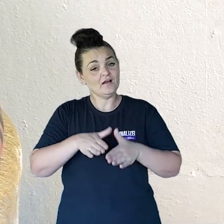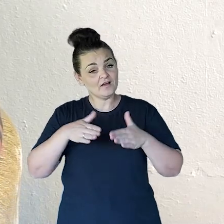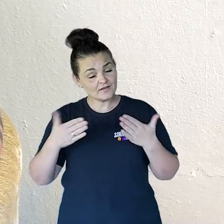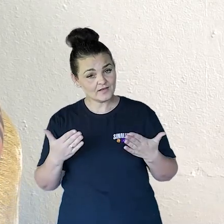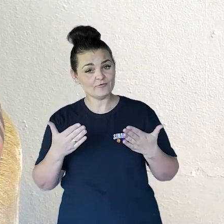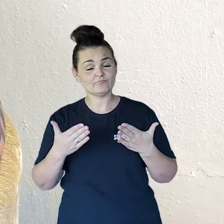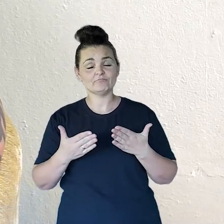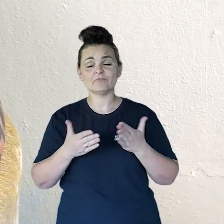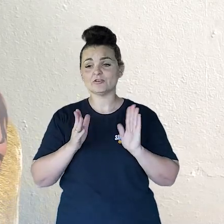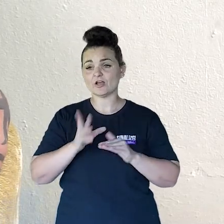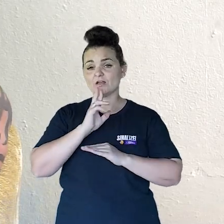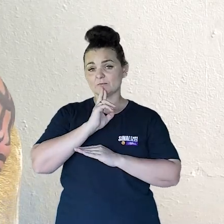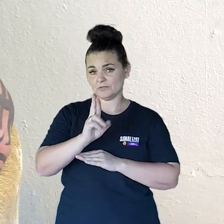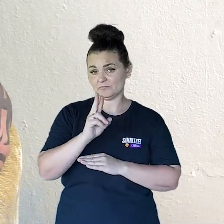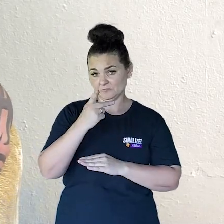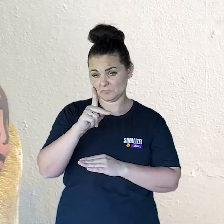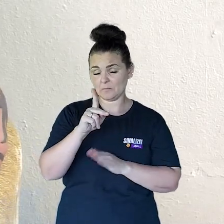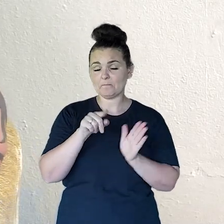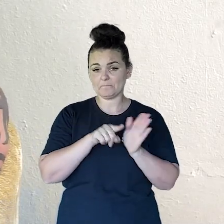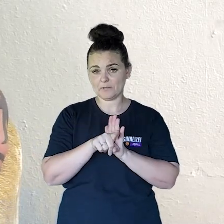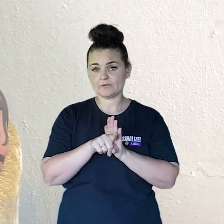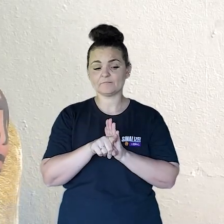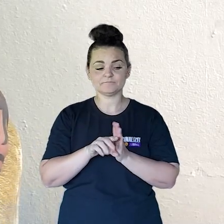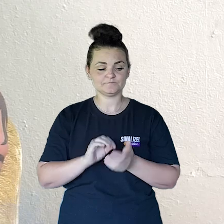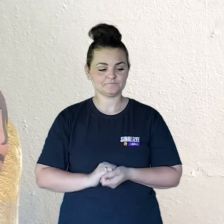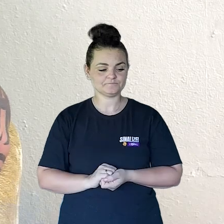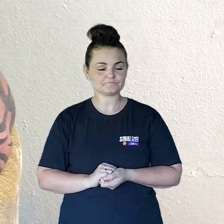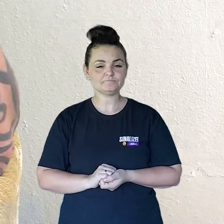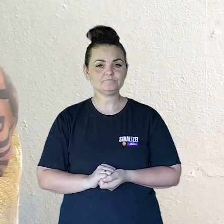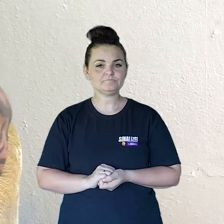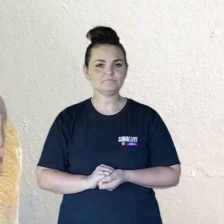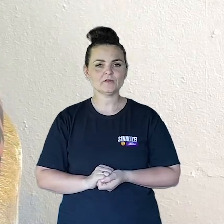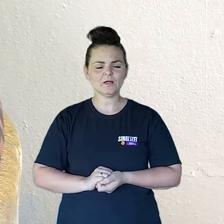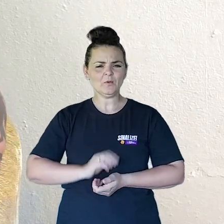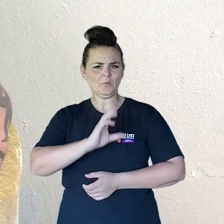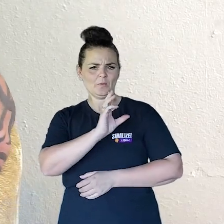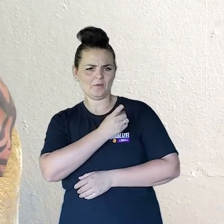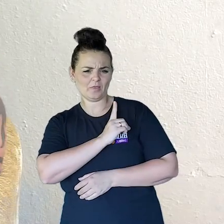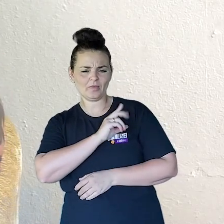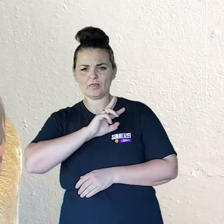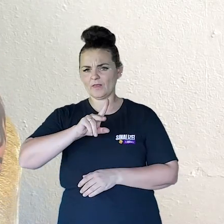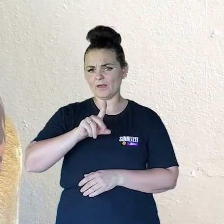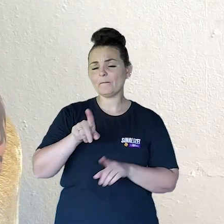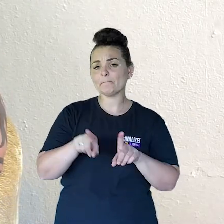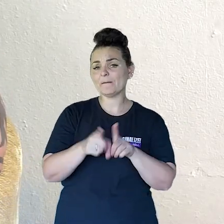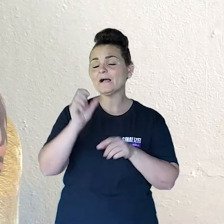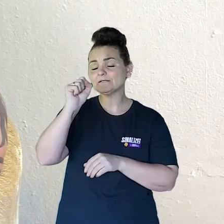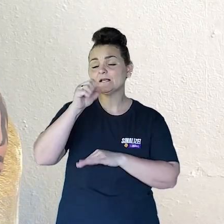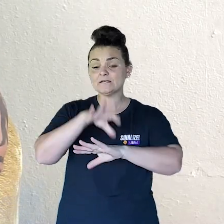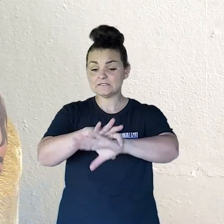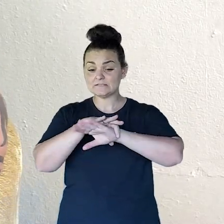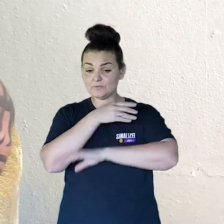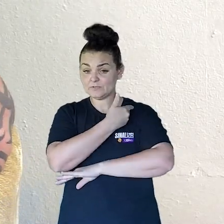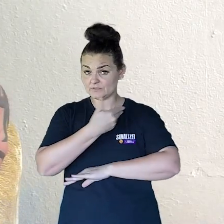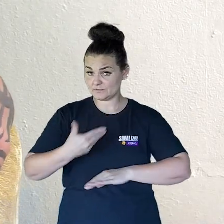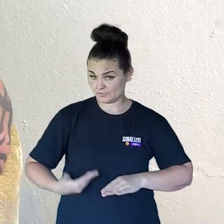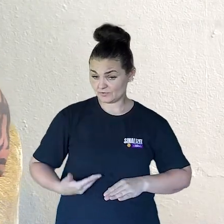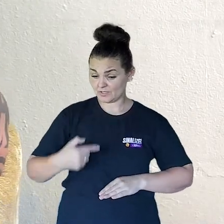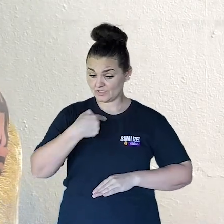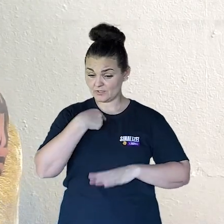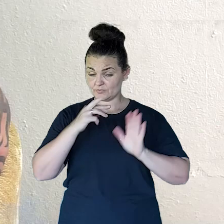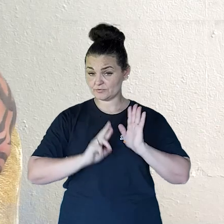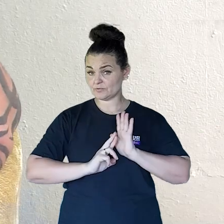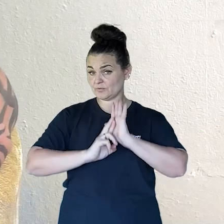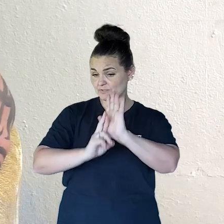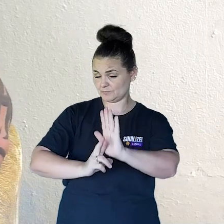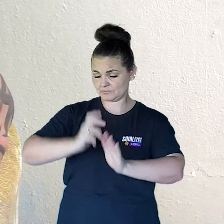entregue e não pelo delegado Mioto, pela segurança pública, o contexto geral em Jaraguá do Sul. Né? Eu só sou um